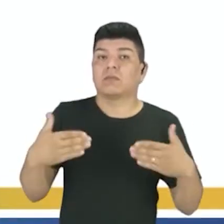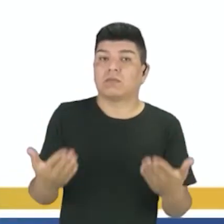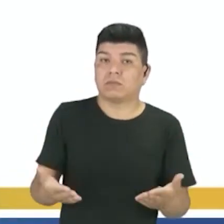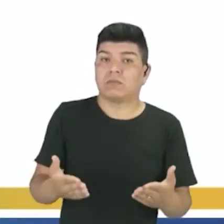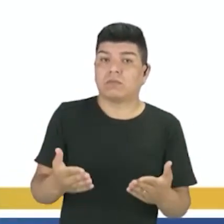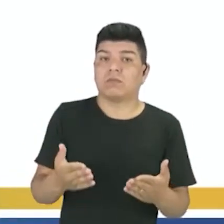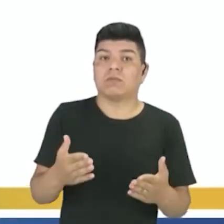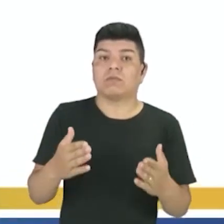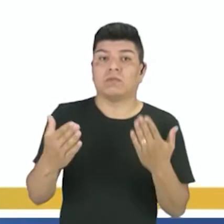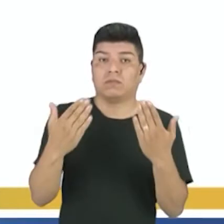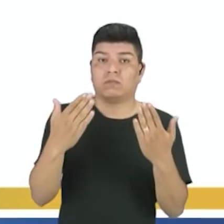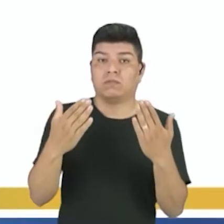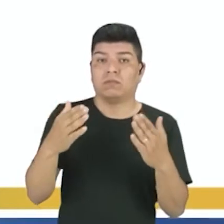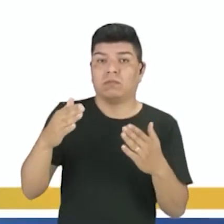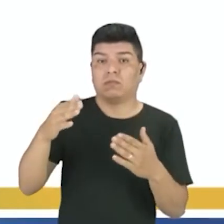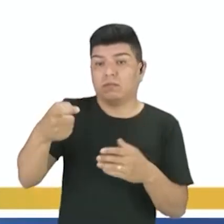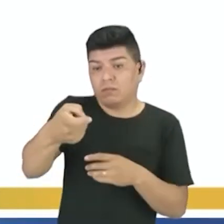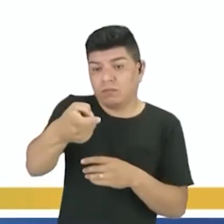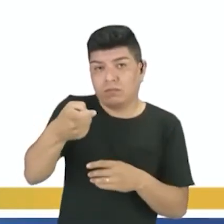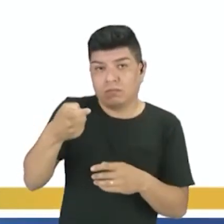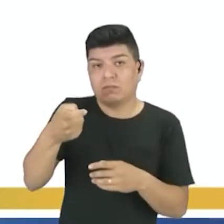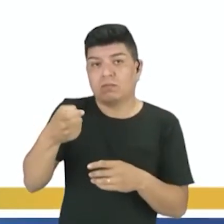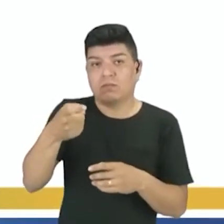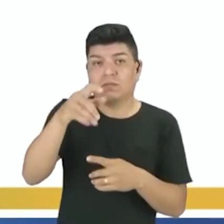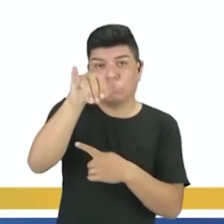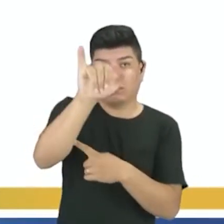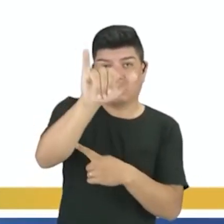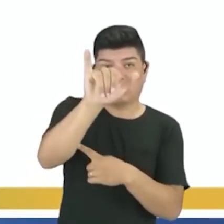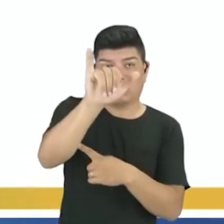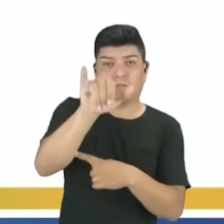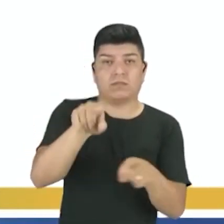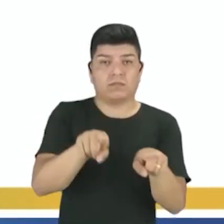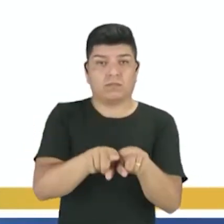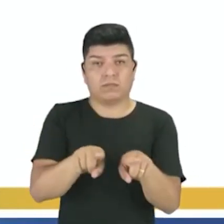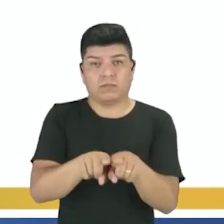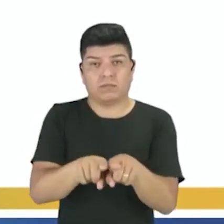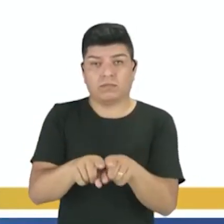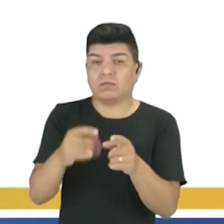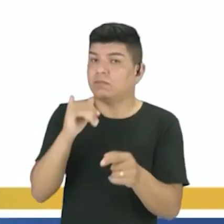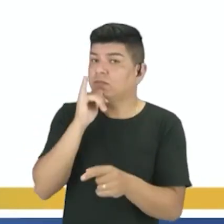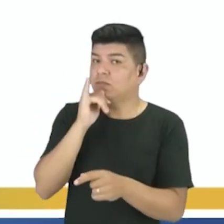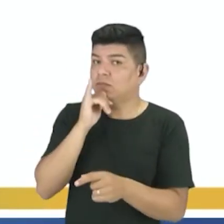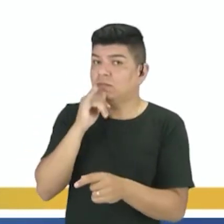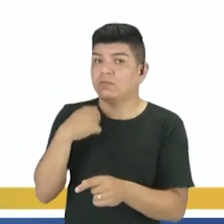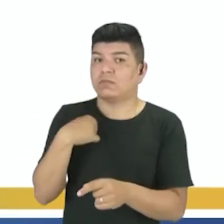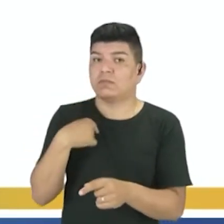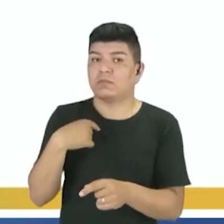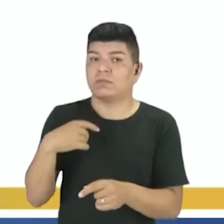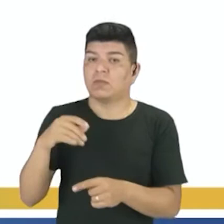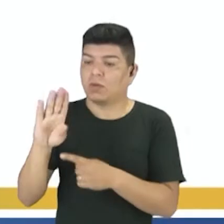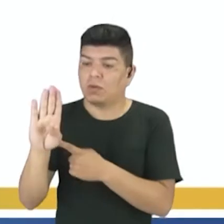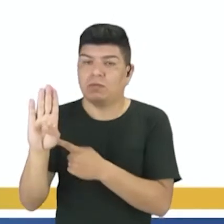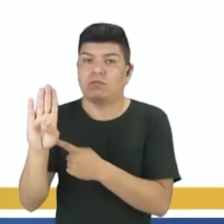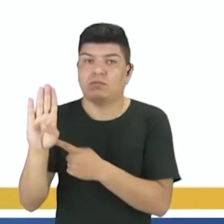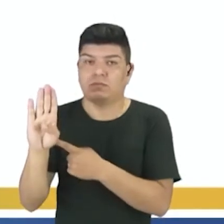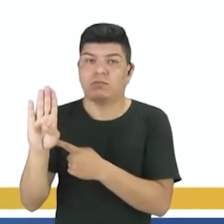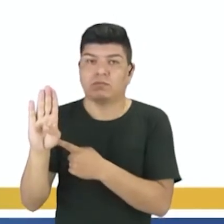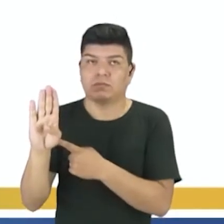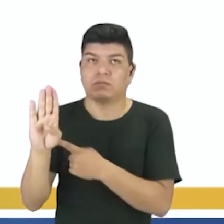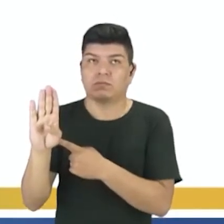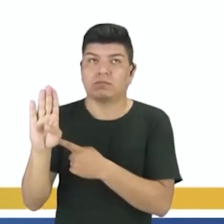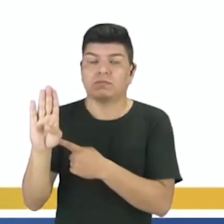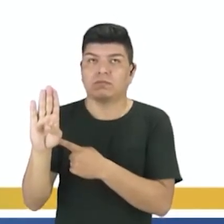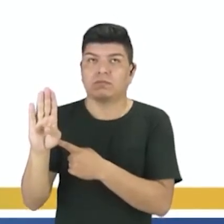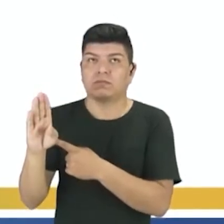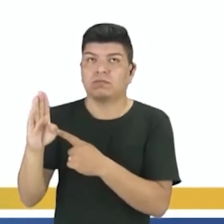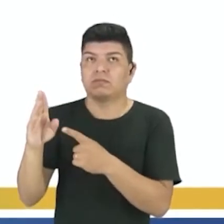desse ponto em relação ao eixo x e qual é a sua projeção em relação ao eixo y. Então, por exemplo, você pega aqui o ponto B, né? Um